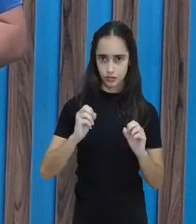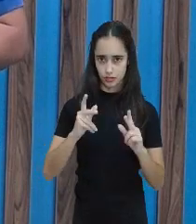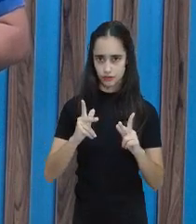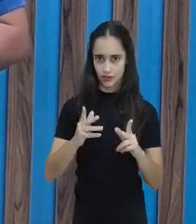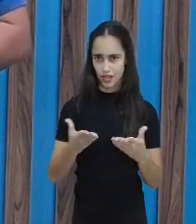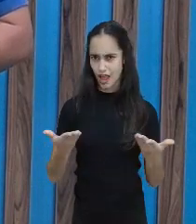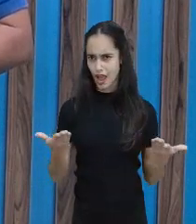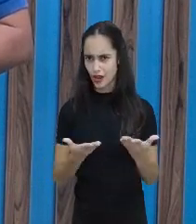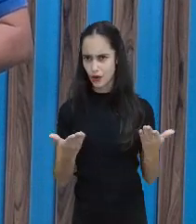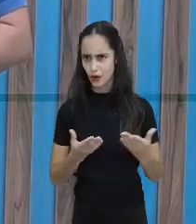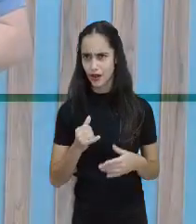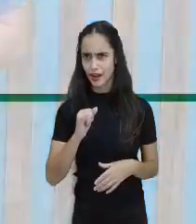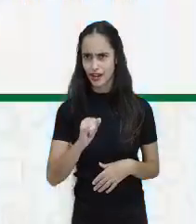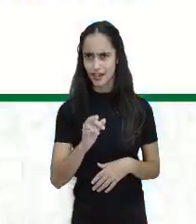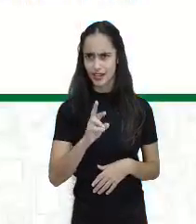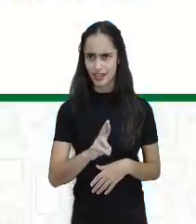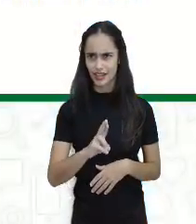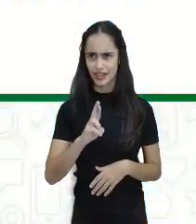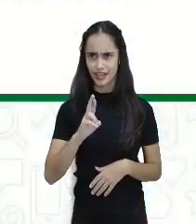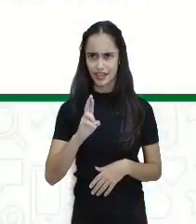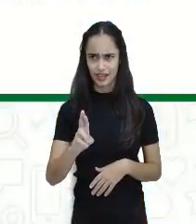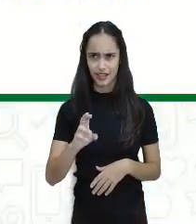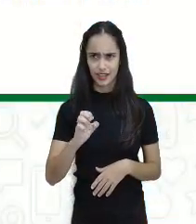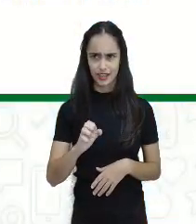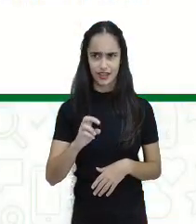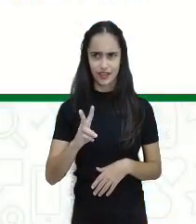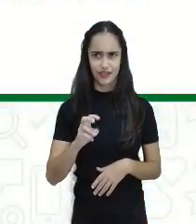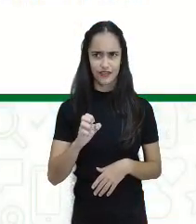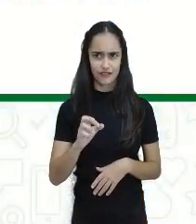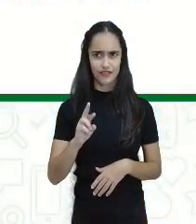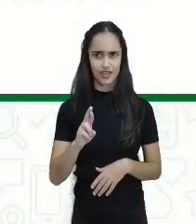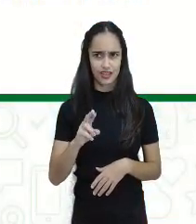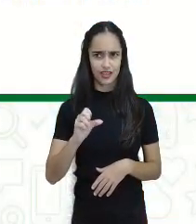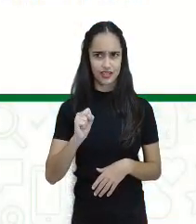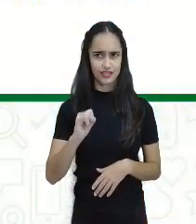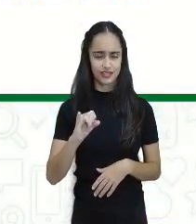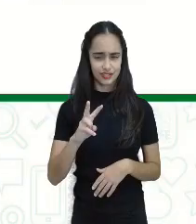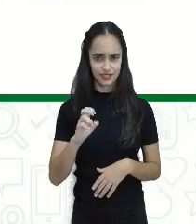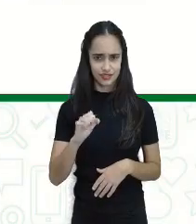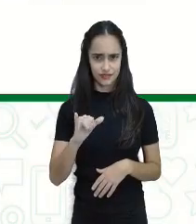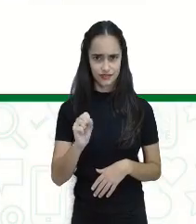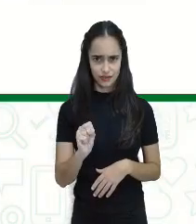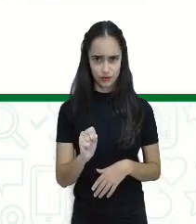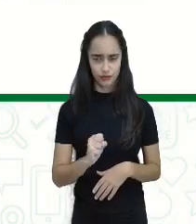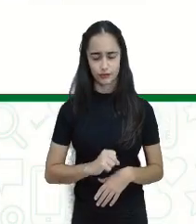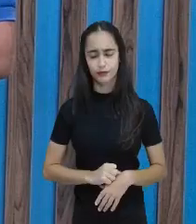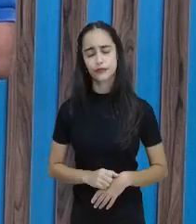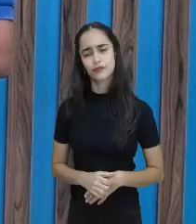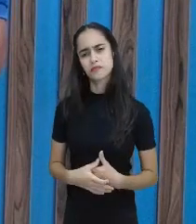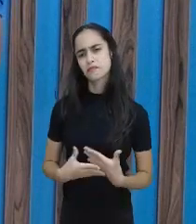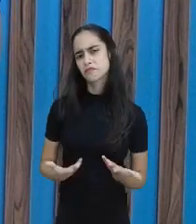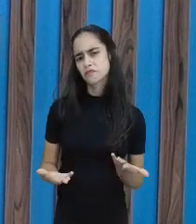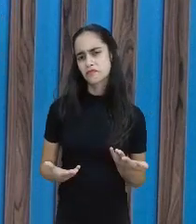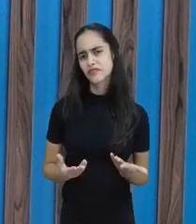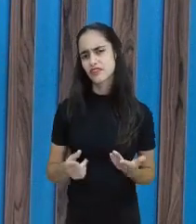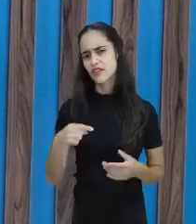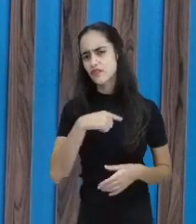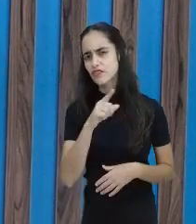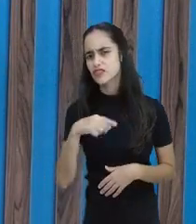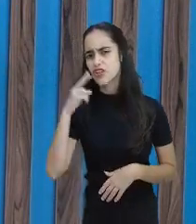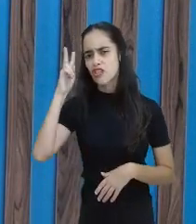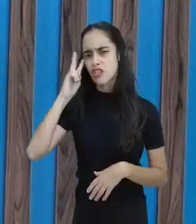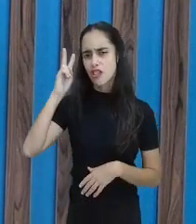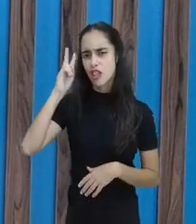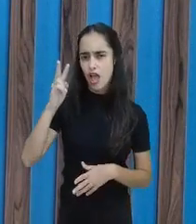Irreversível, professora Mauricéia. É o contrário. Olha, lembra agora, vou mostrar outra coisa que a gente fez na aula